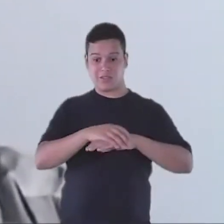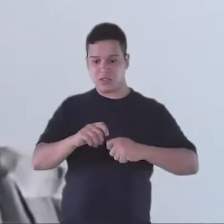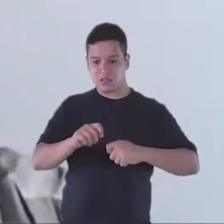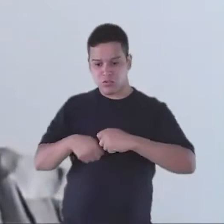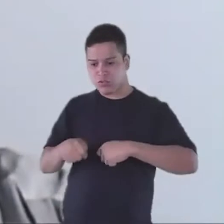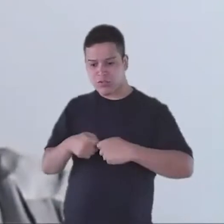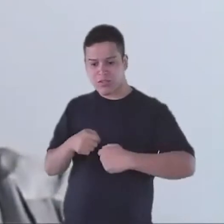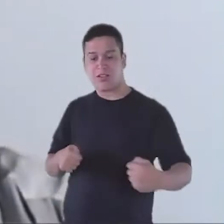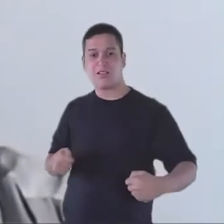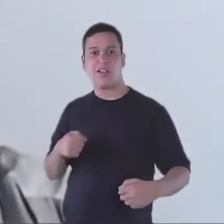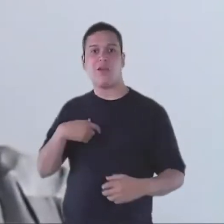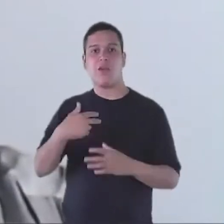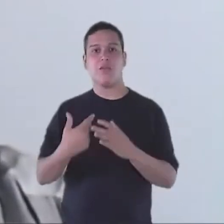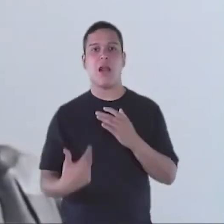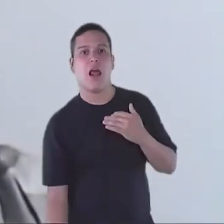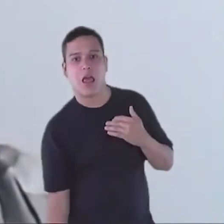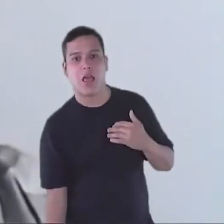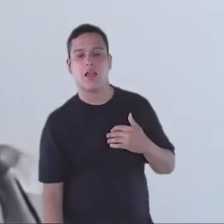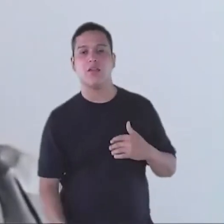minhas canelas.